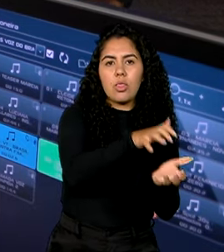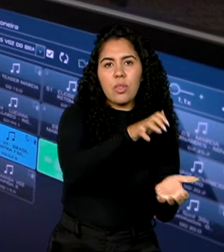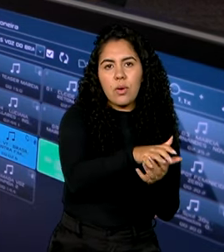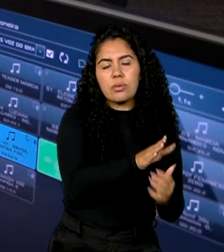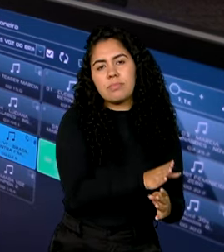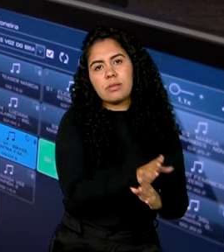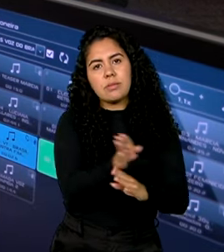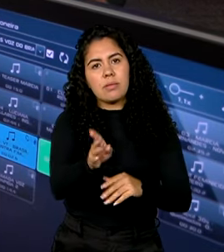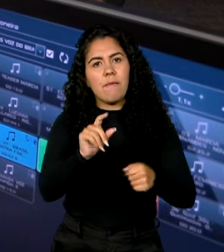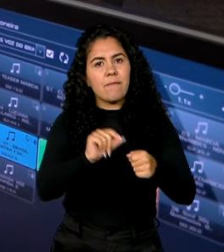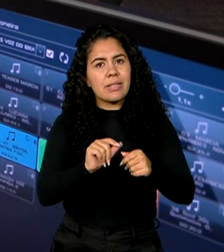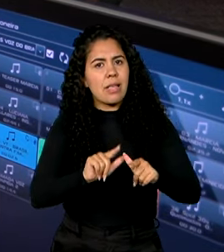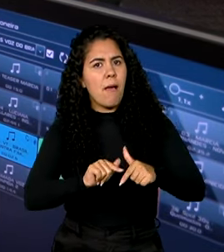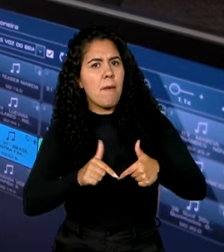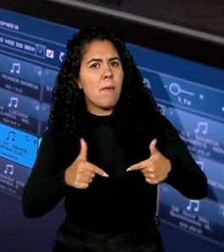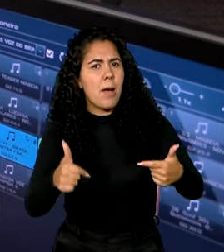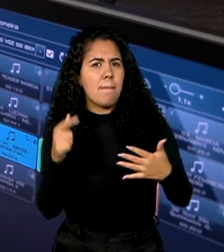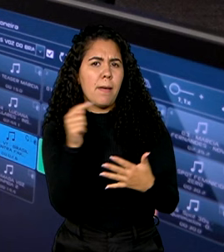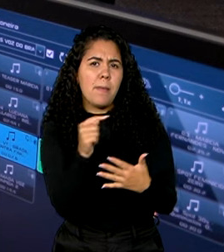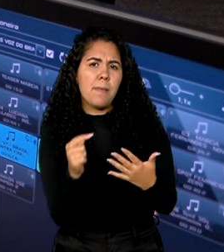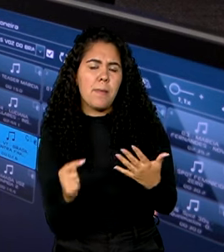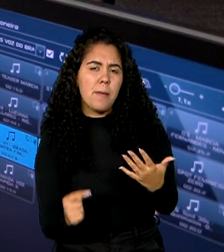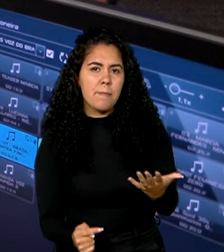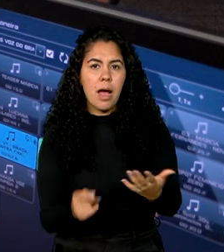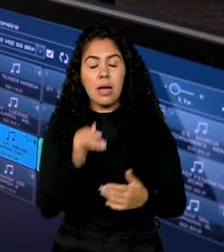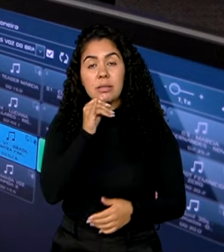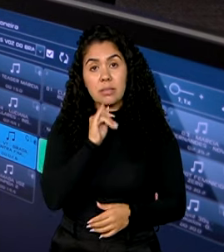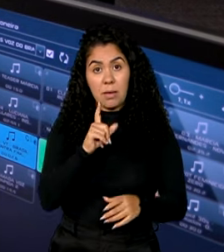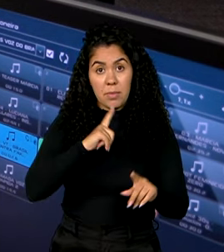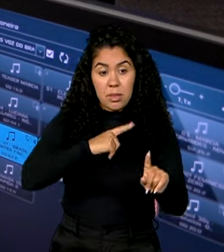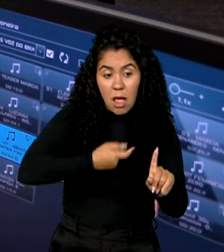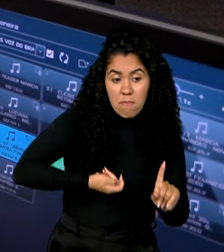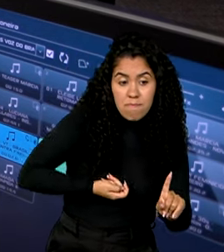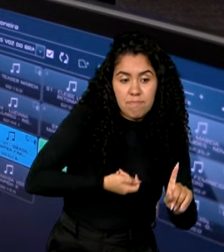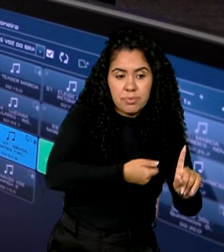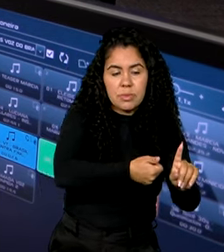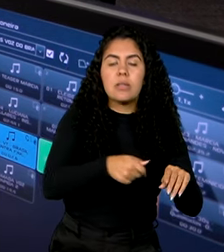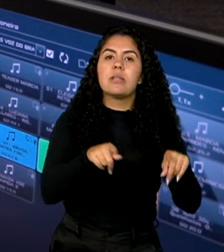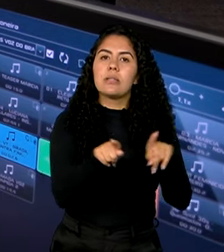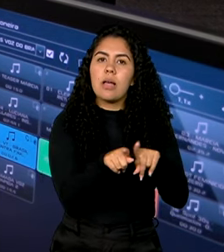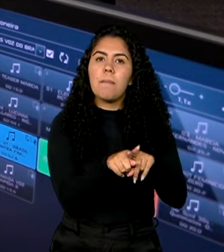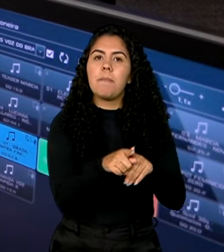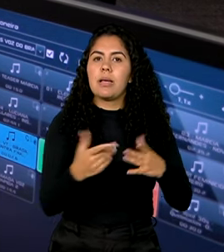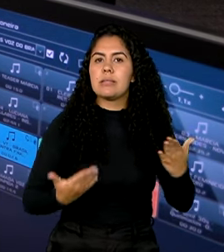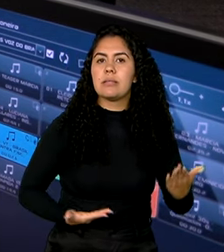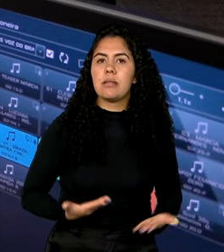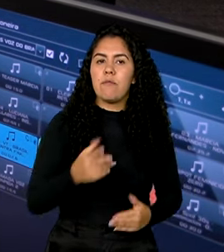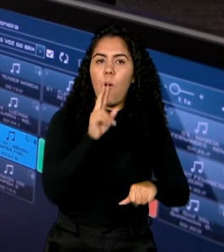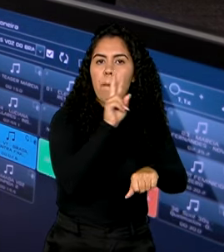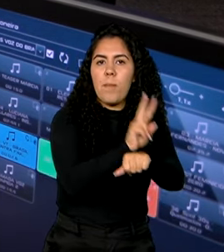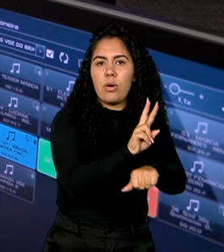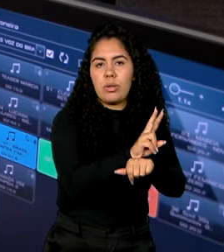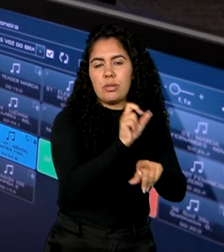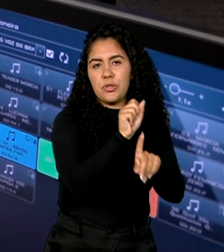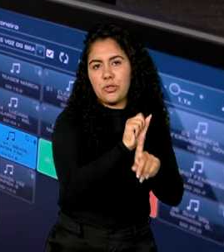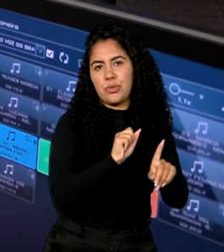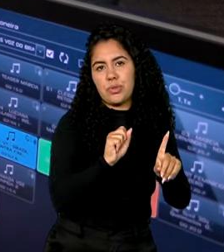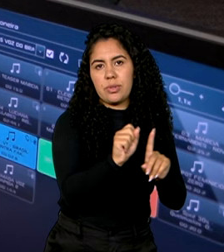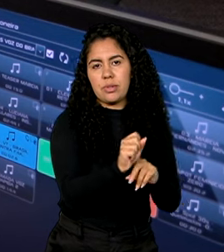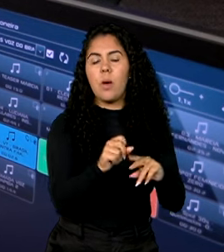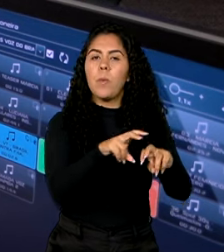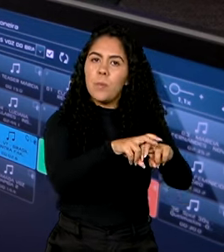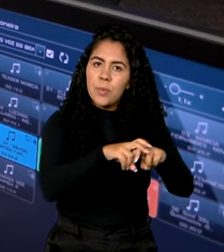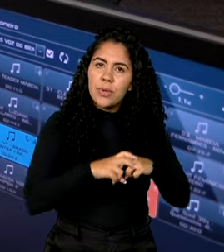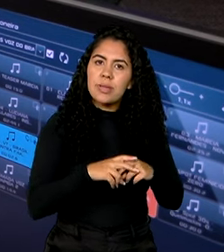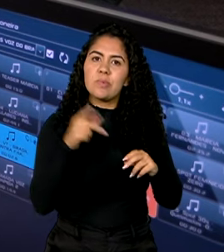conjunto de atividades então é aquela junção entre o benefício e o serviço de proteção social e ele tá no cadastro único permite